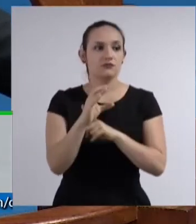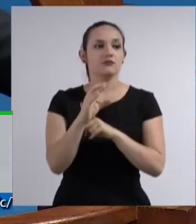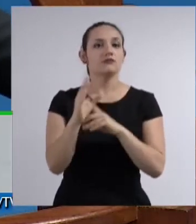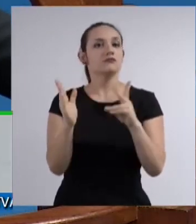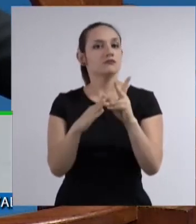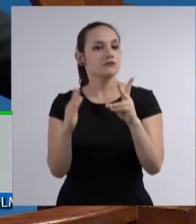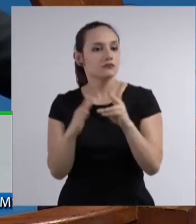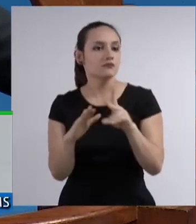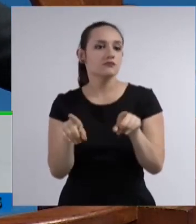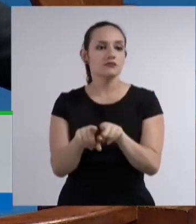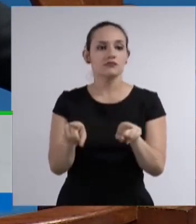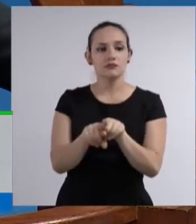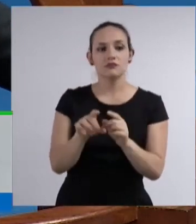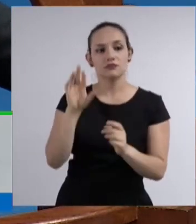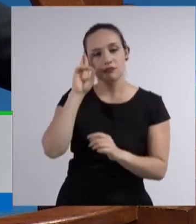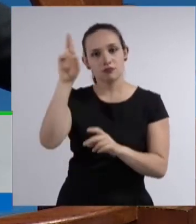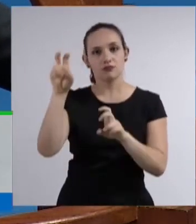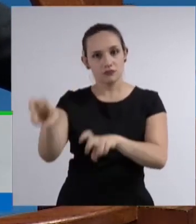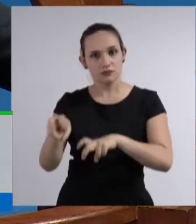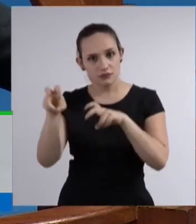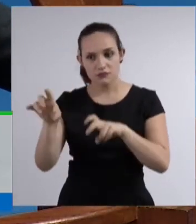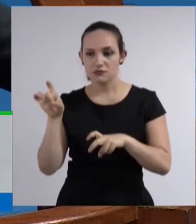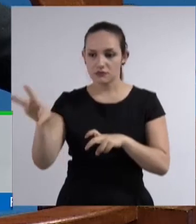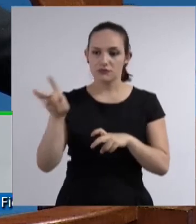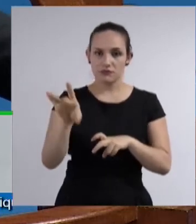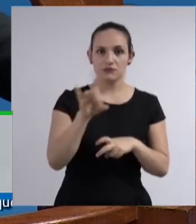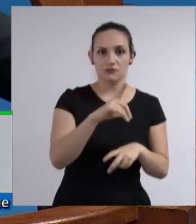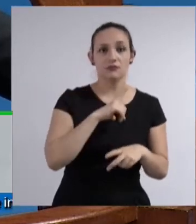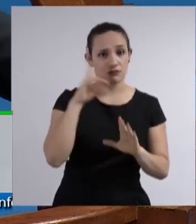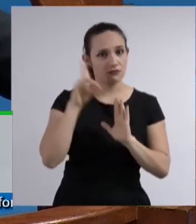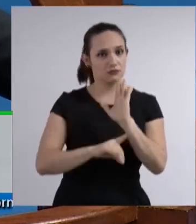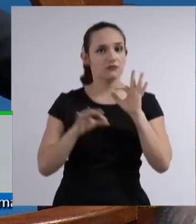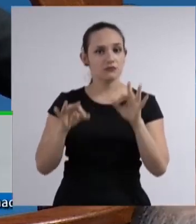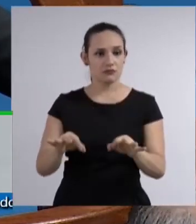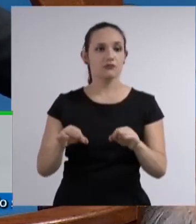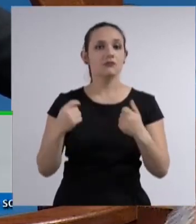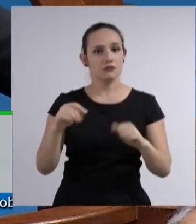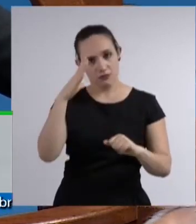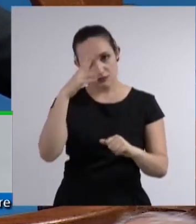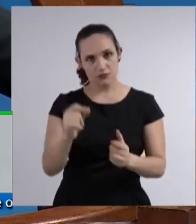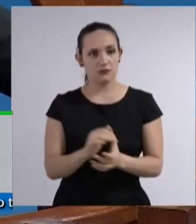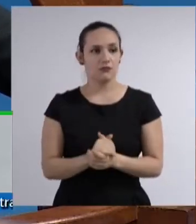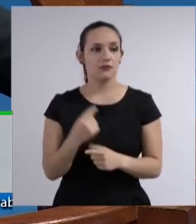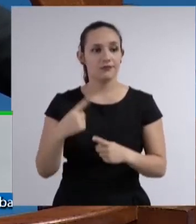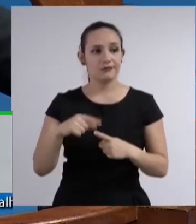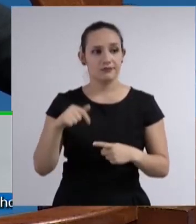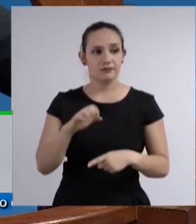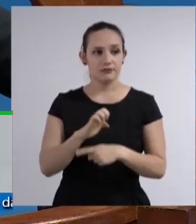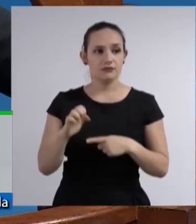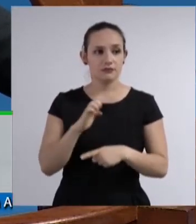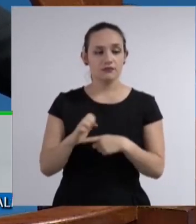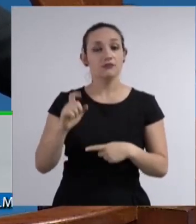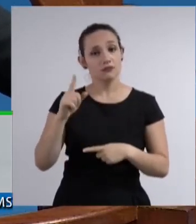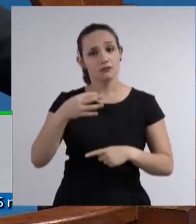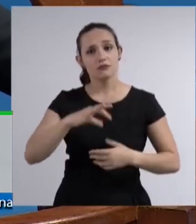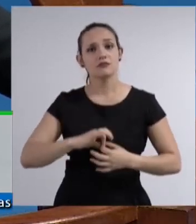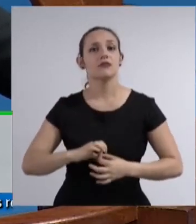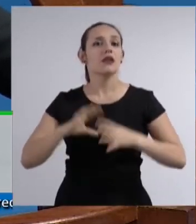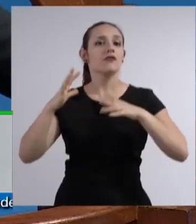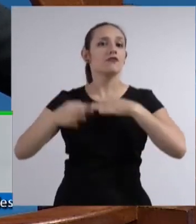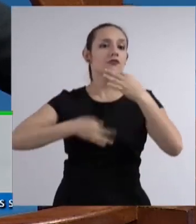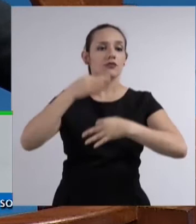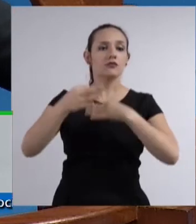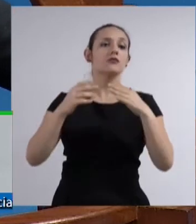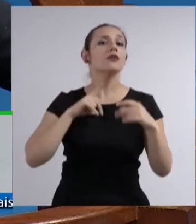rurais, cada um reivindicando seus direitos. E eu acho que, num Estado democrático de direito, nós